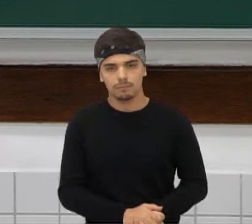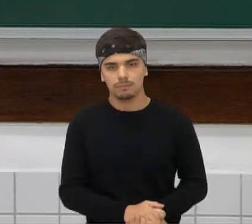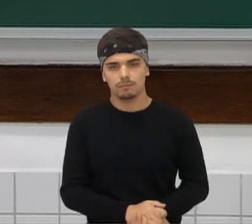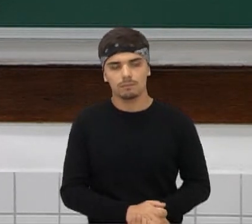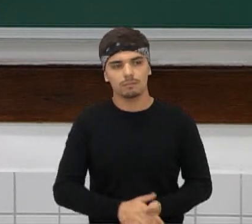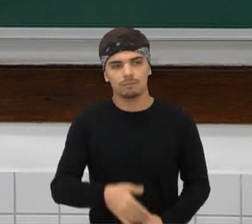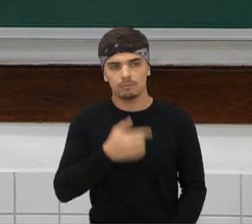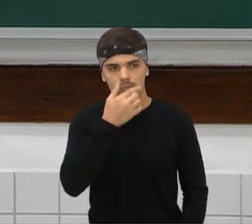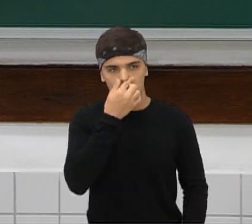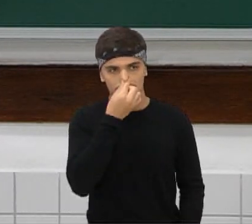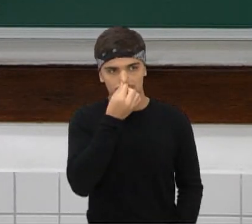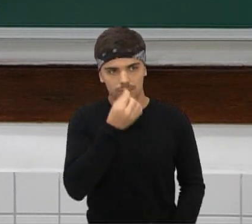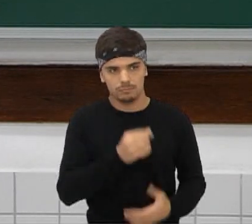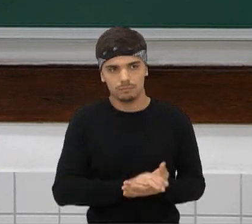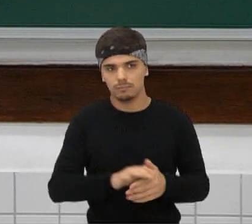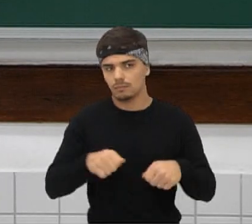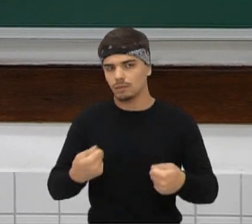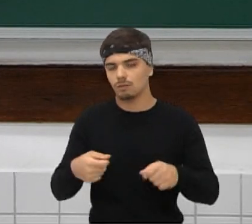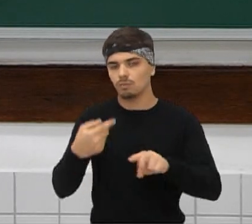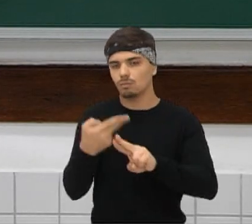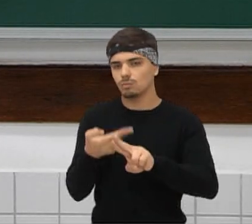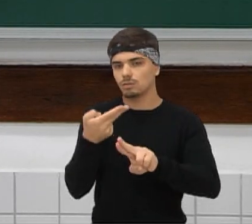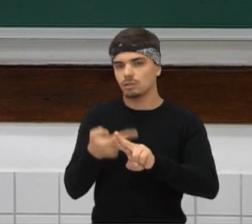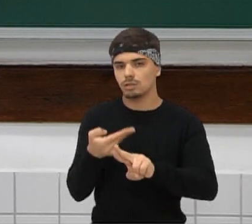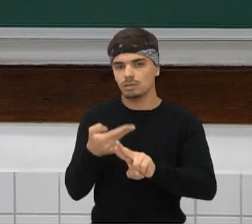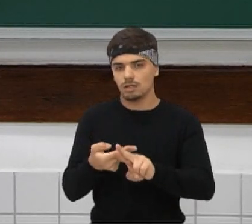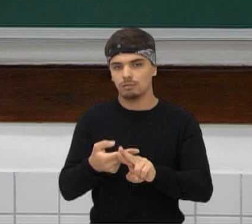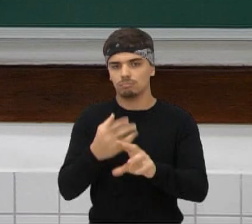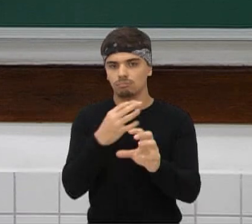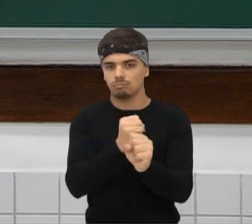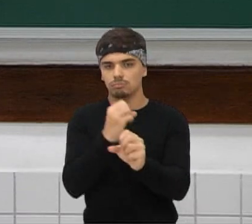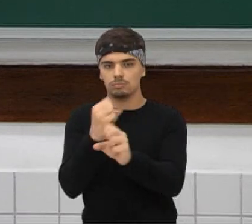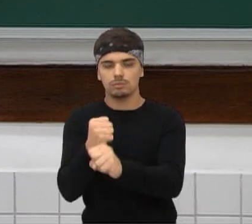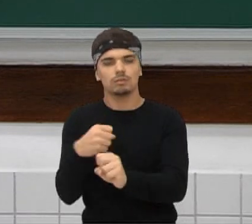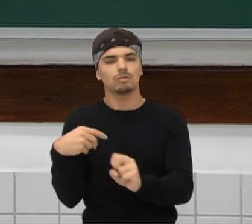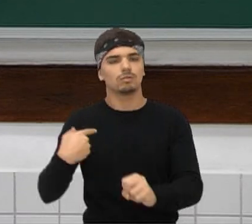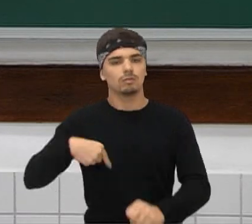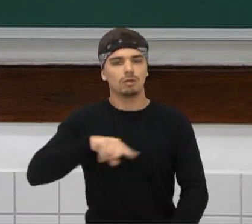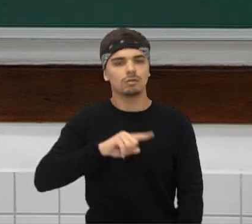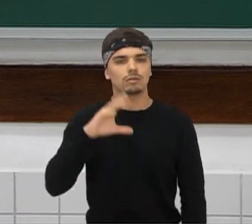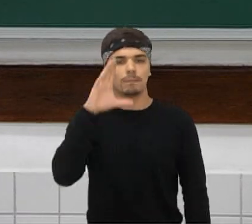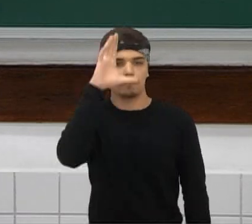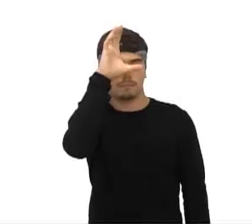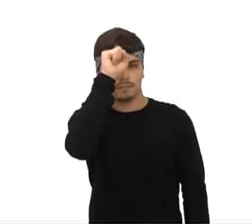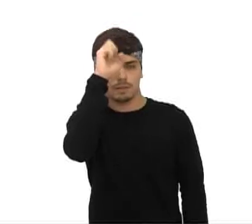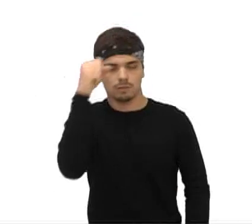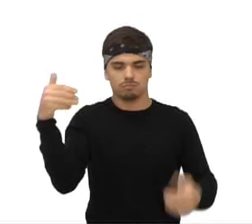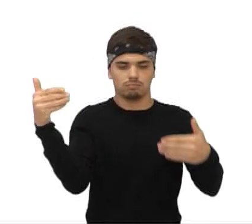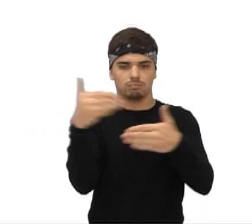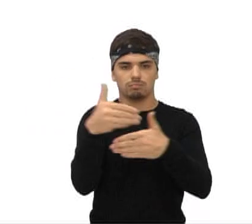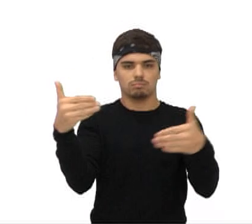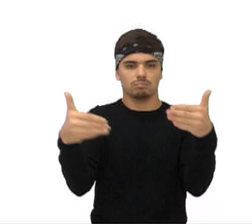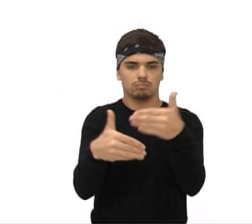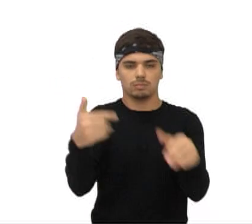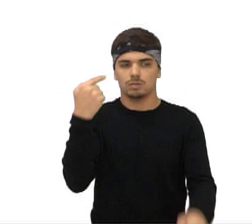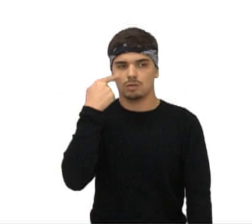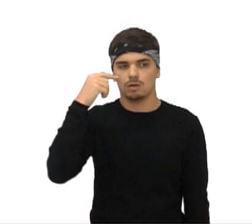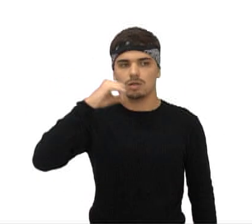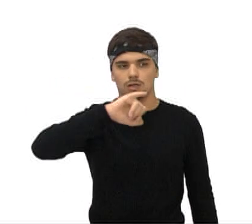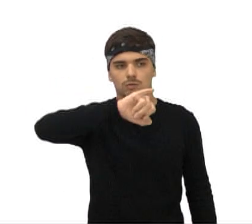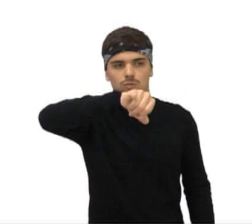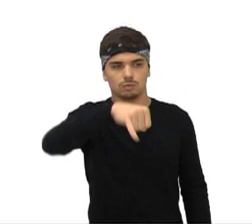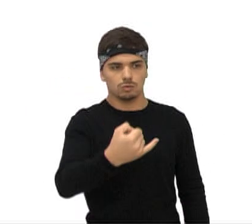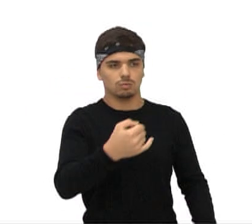vou pegar o quê? Aplicar a fórmula que a gente aprendeu ali nos slides anteriores, que é